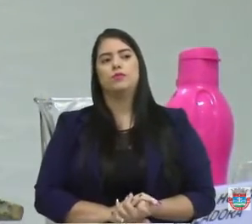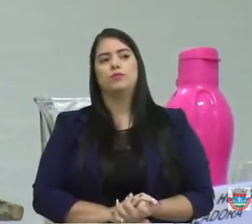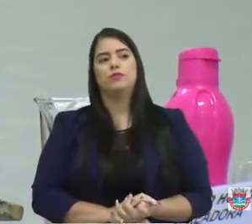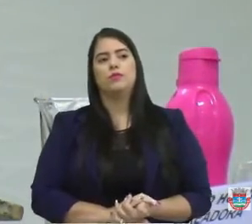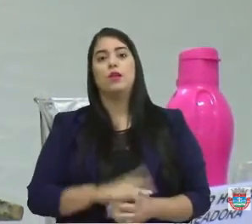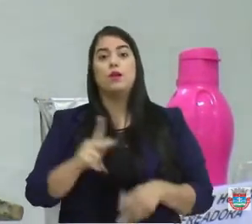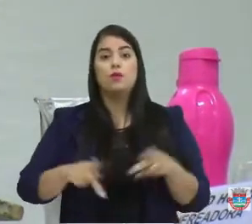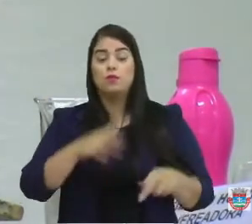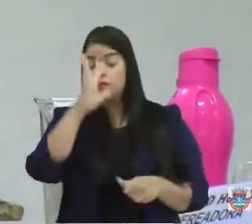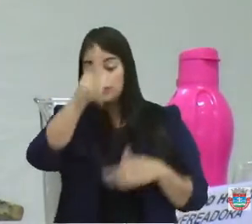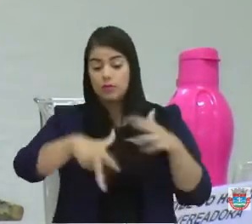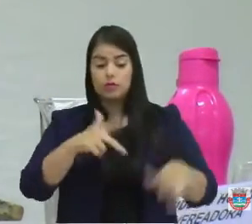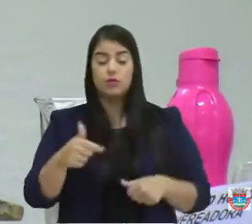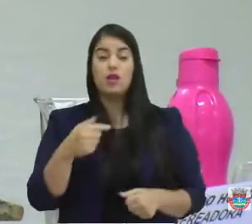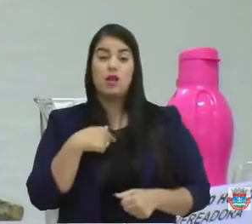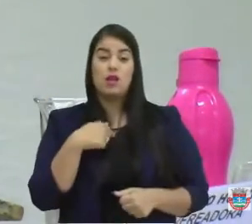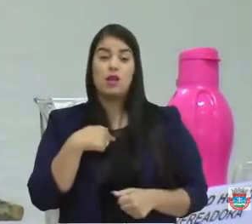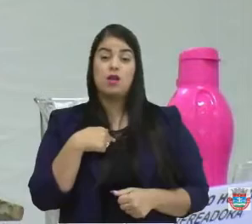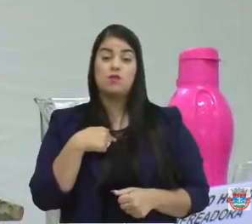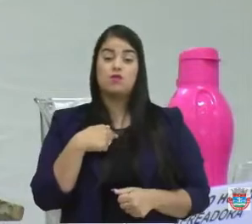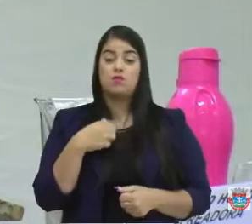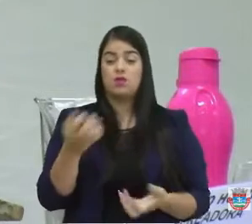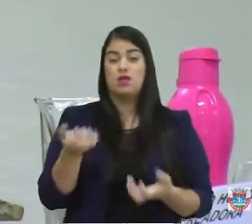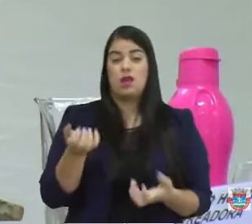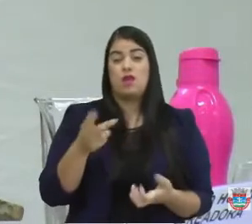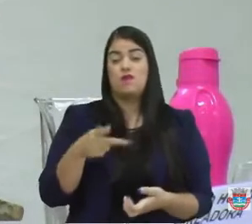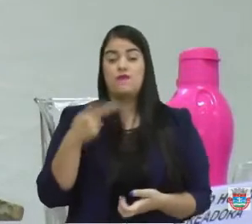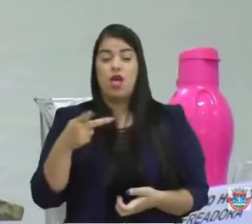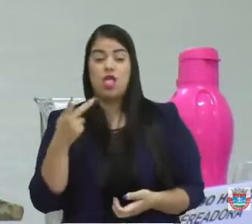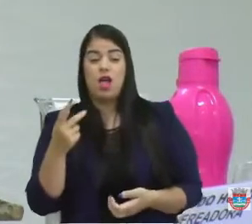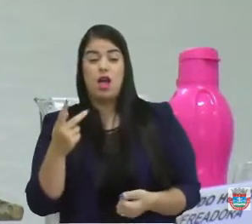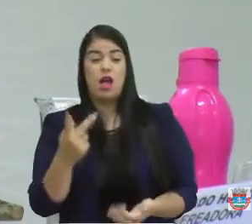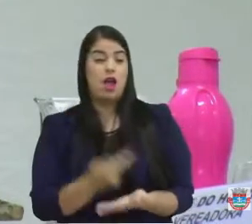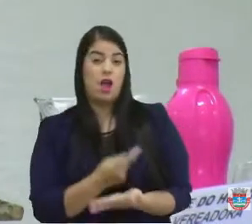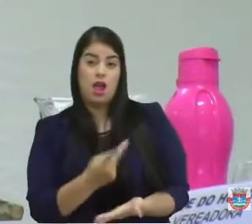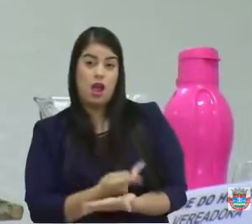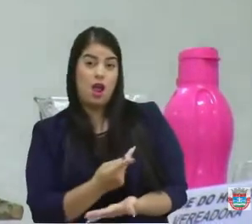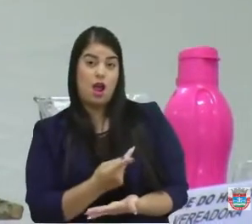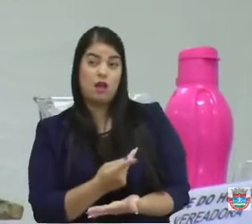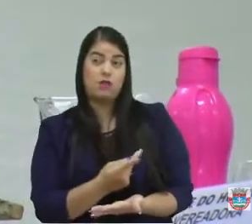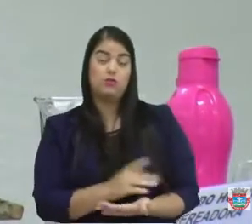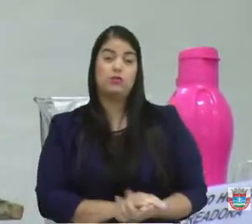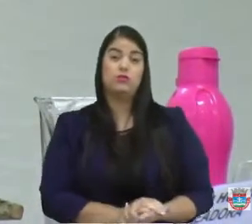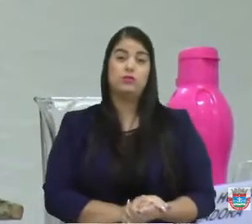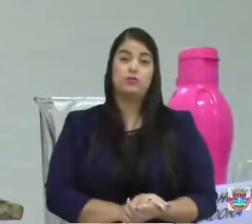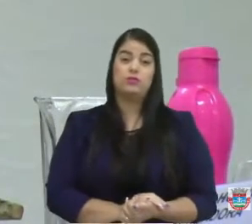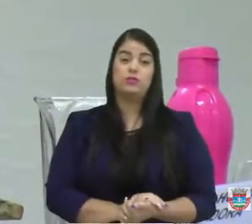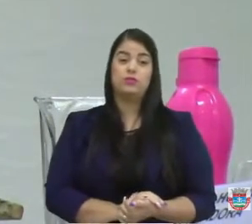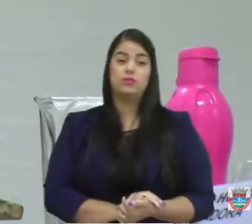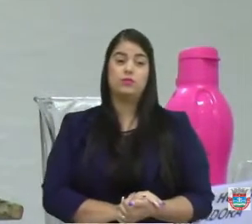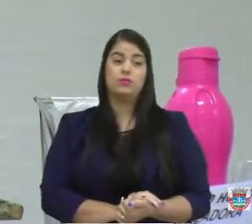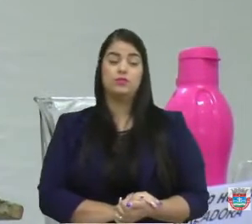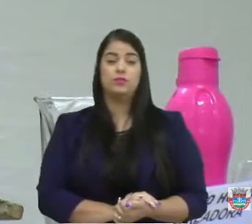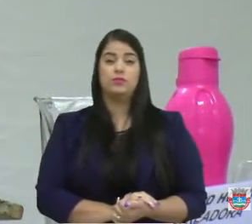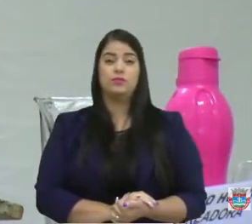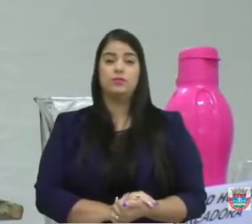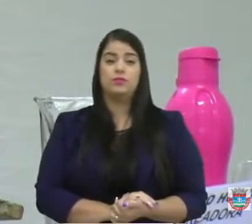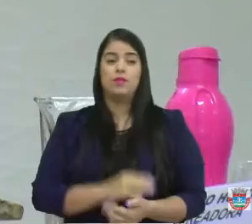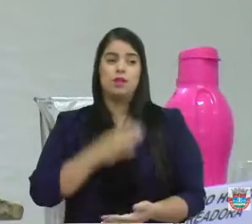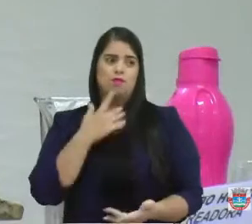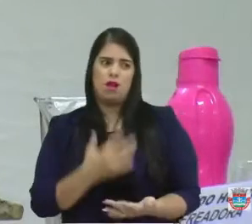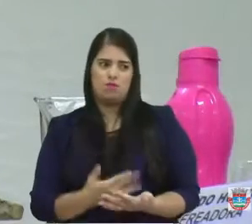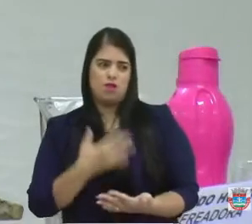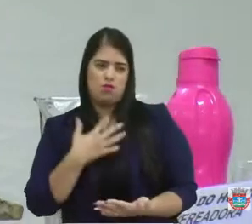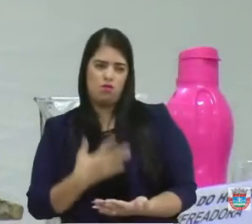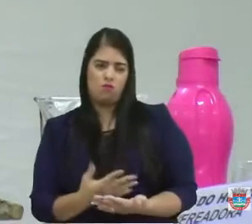Povo, eu prefiro falar errado, falar feio, do que ser babão, mentiroso. Você que acha que eu